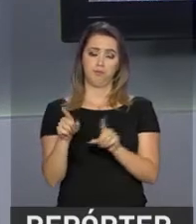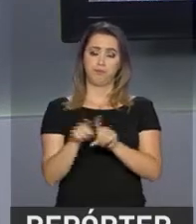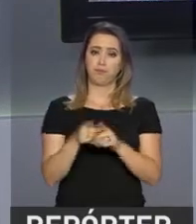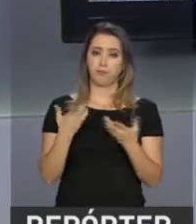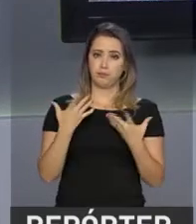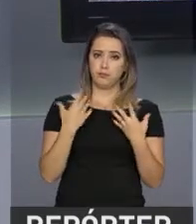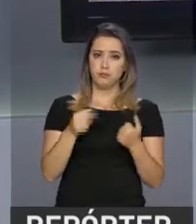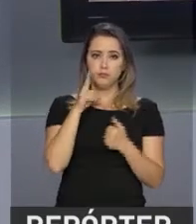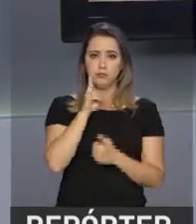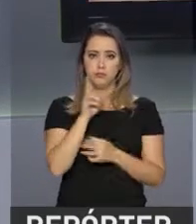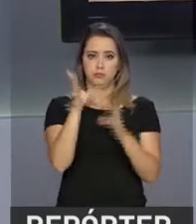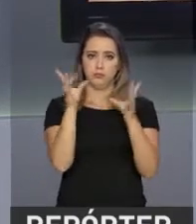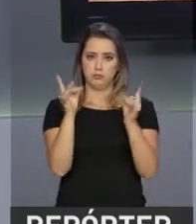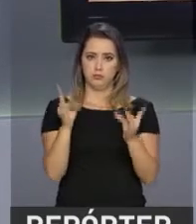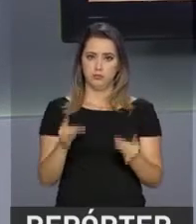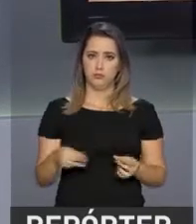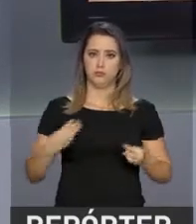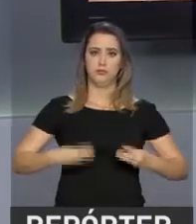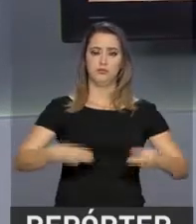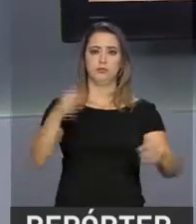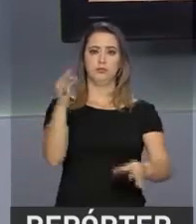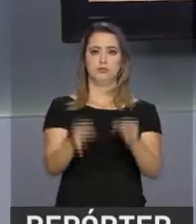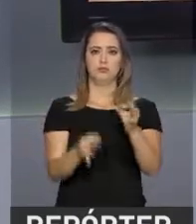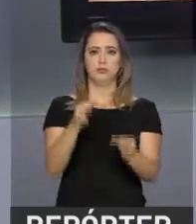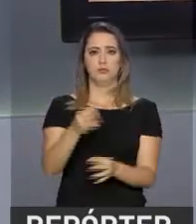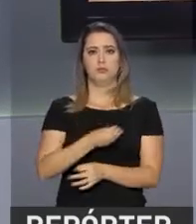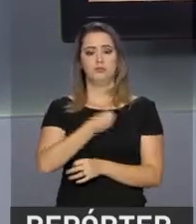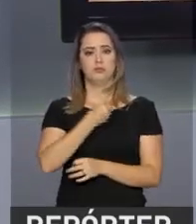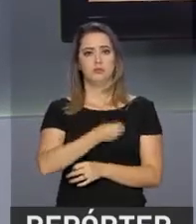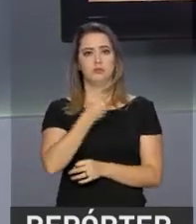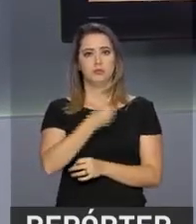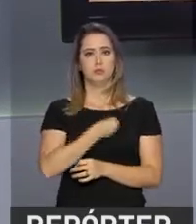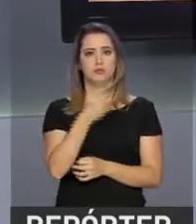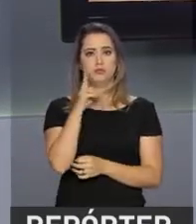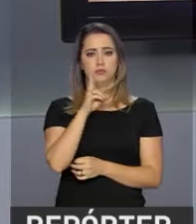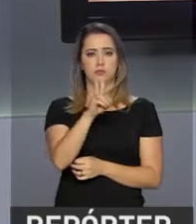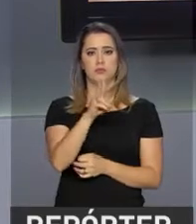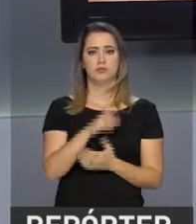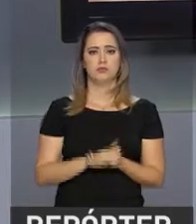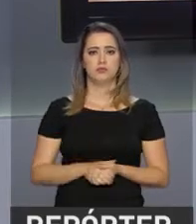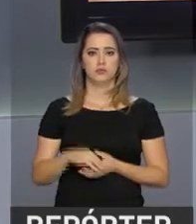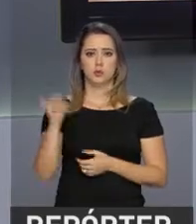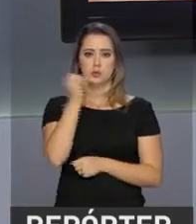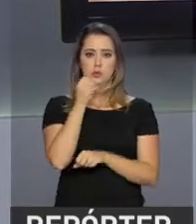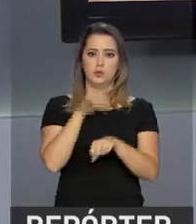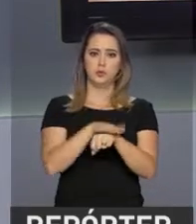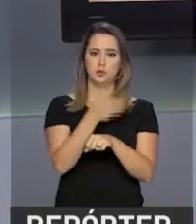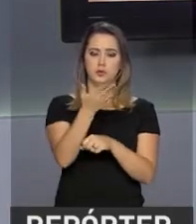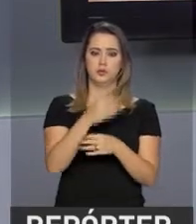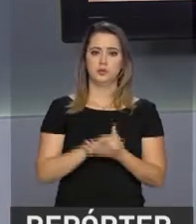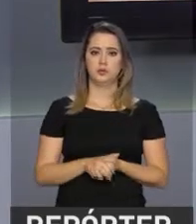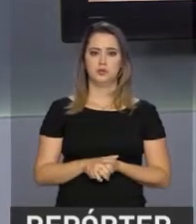A repórter Gabriela Noronha está no Ministério da Justiça e tem as informações ao vivo. Boa noite, Gabriela.